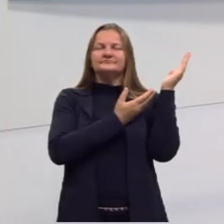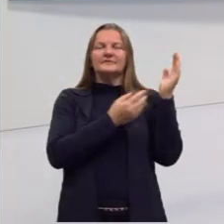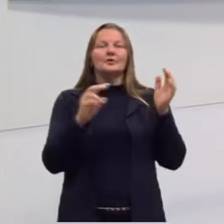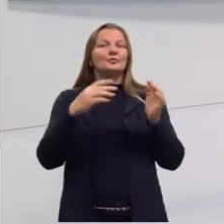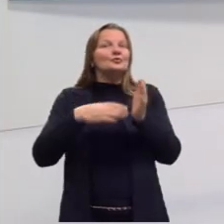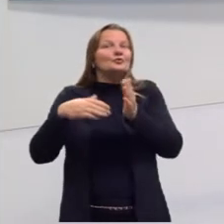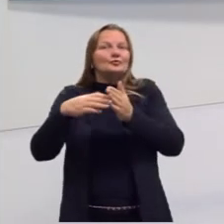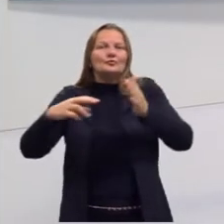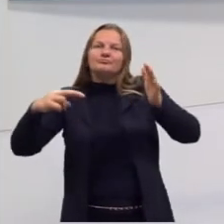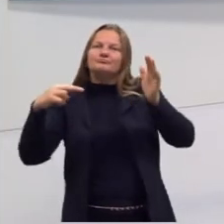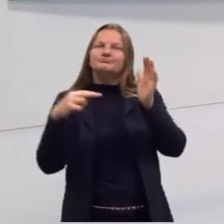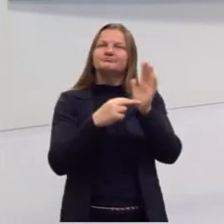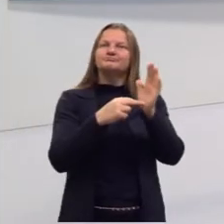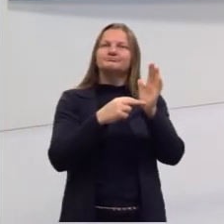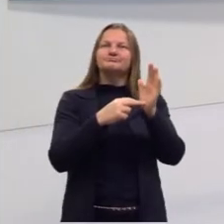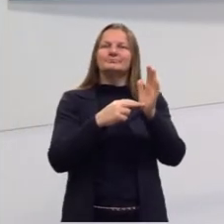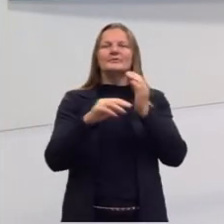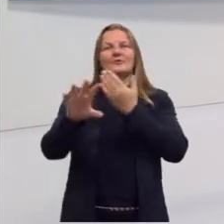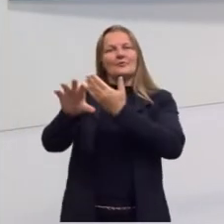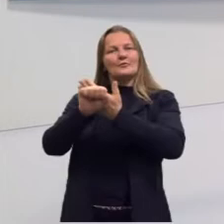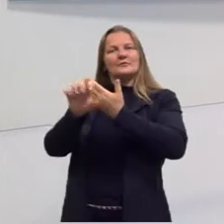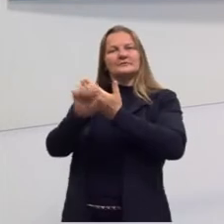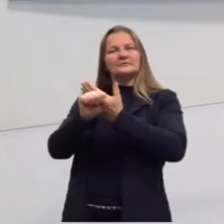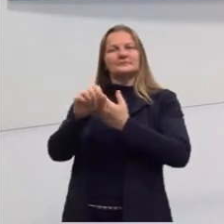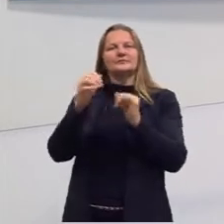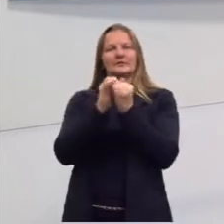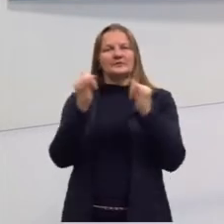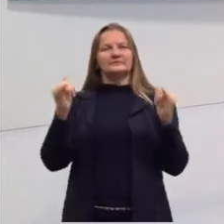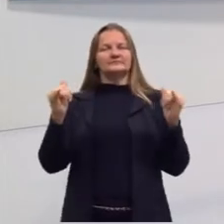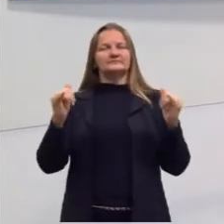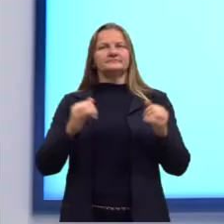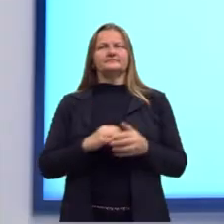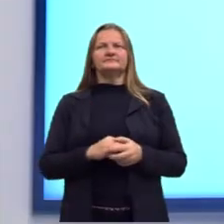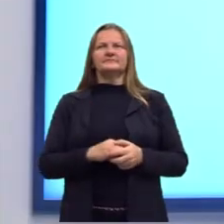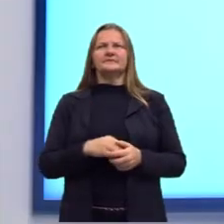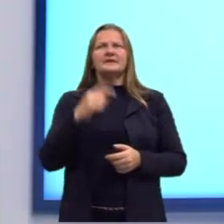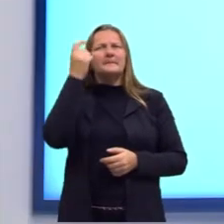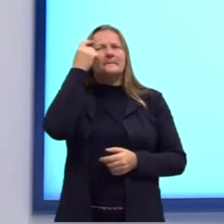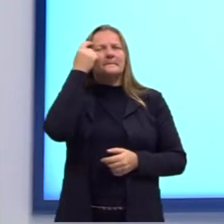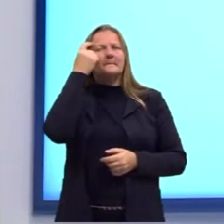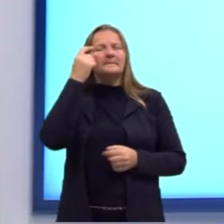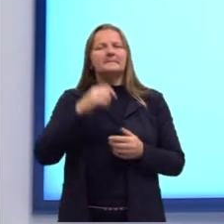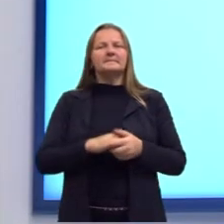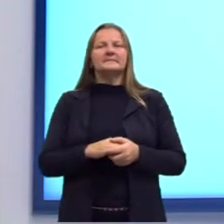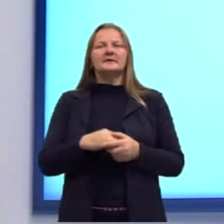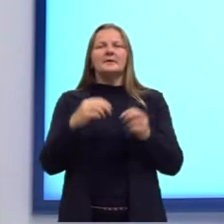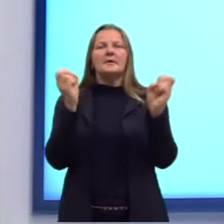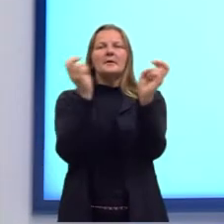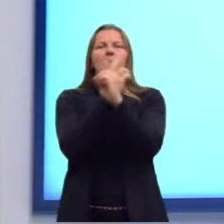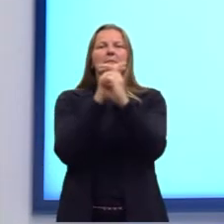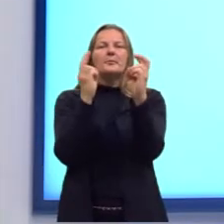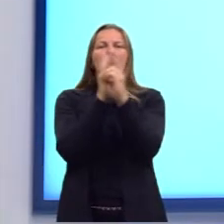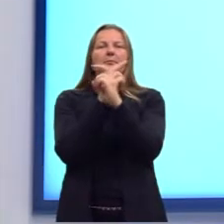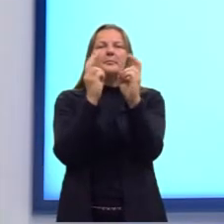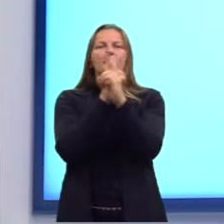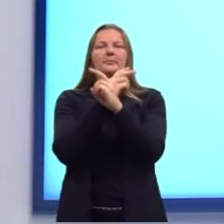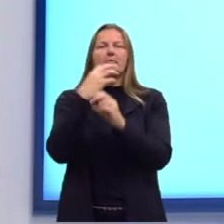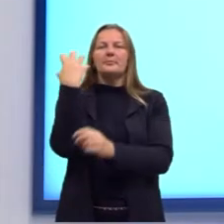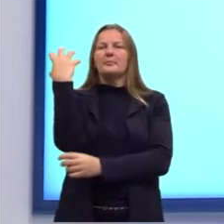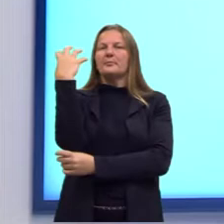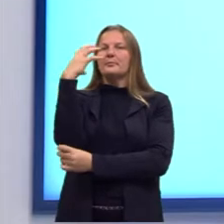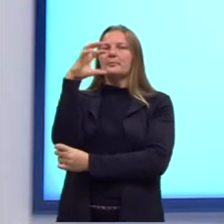liga na tomada vai ser um receptor elétrico tá se a gente pensar especificamente no ventilador que fica mais fácil da gente